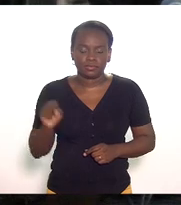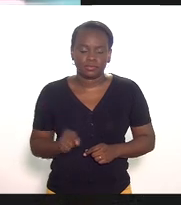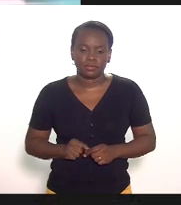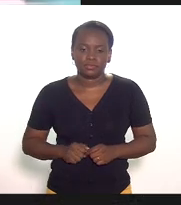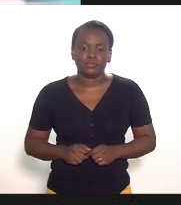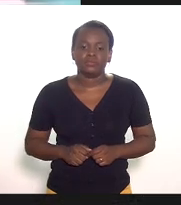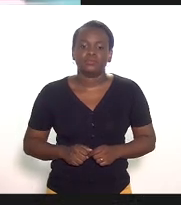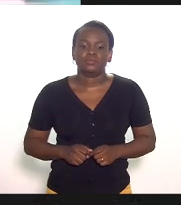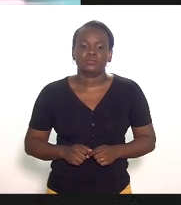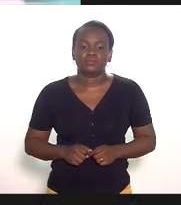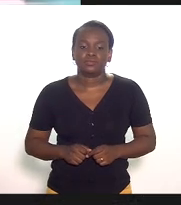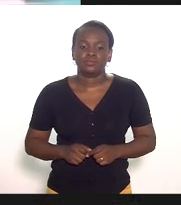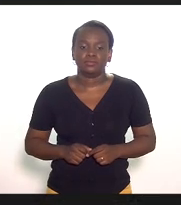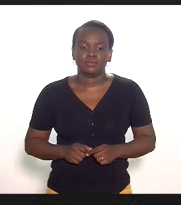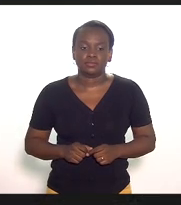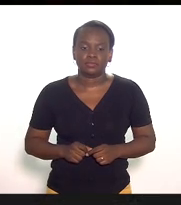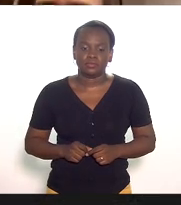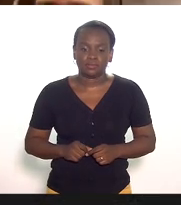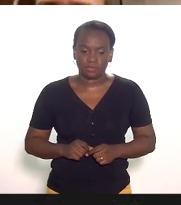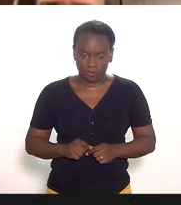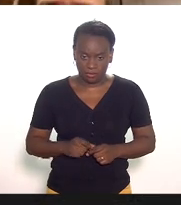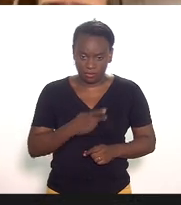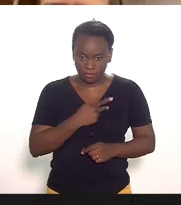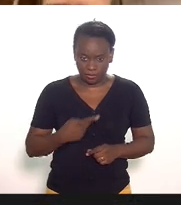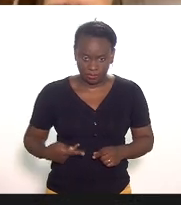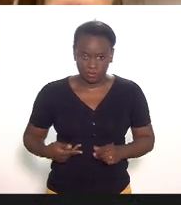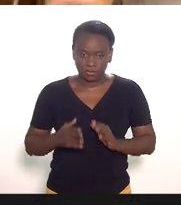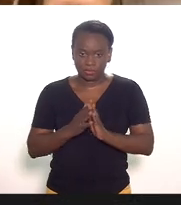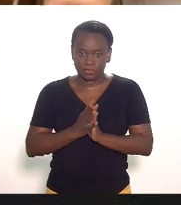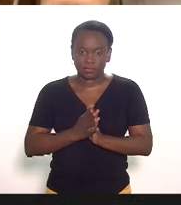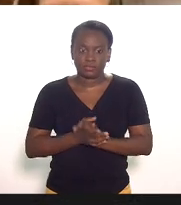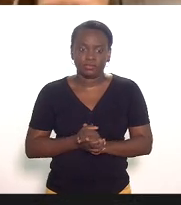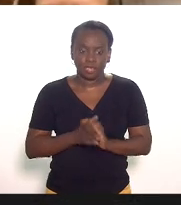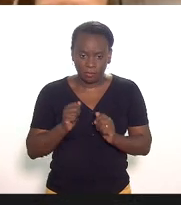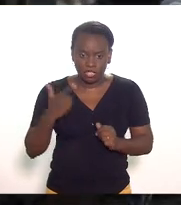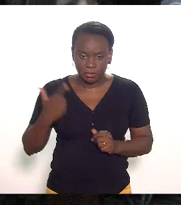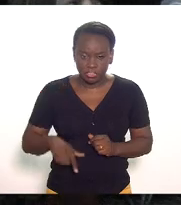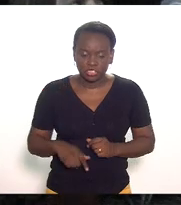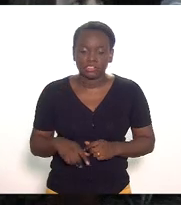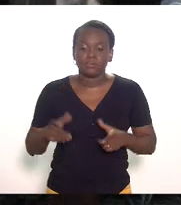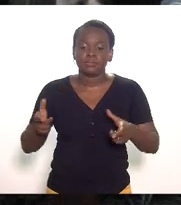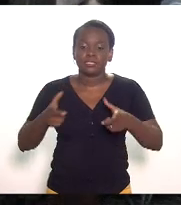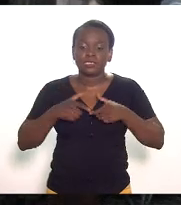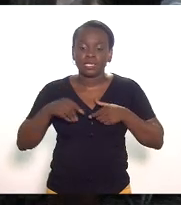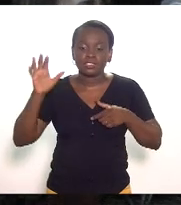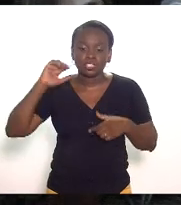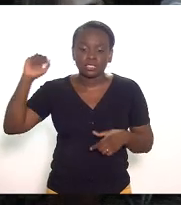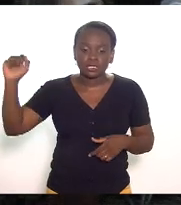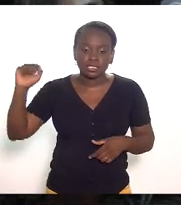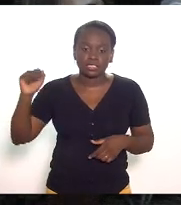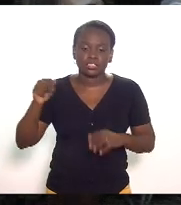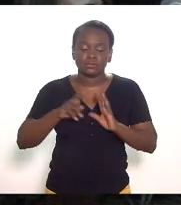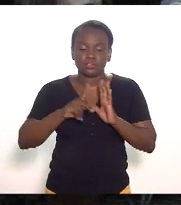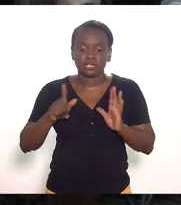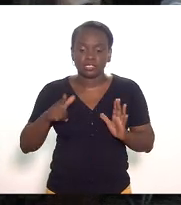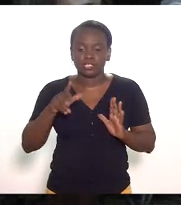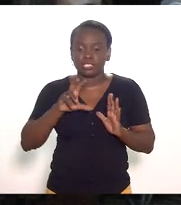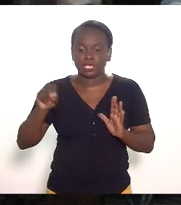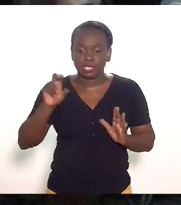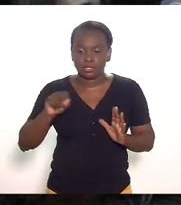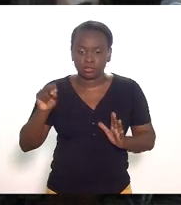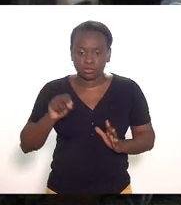Presidente. Por favor. Pode repetir de novo, por favor. Medalha Tiradentes, projeto de resolução